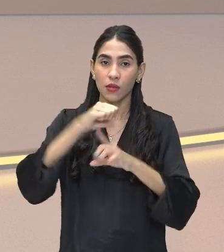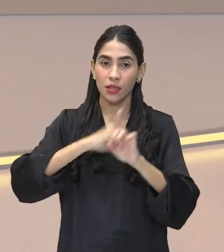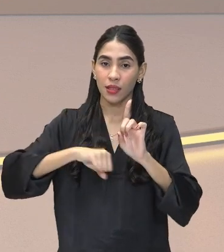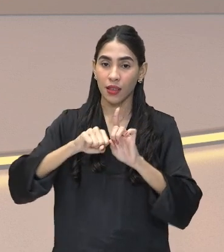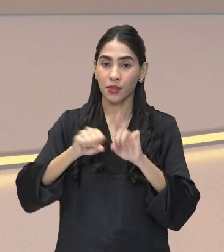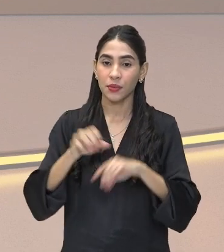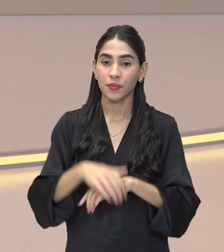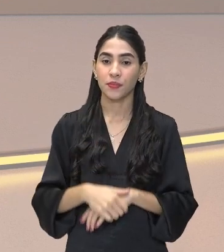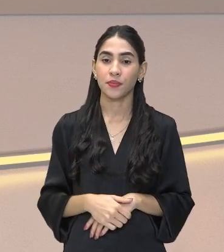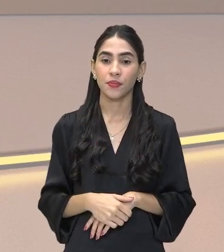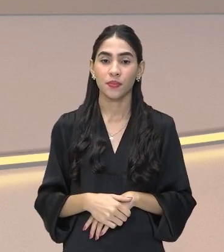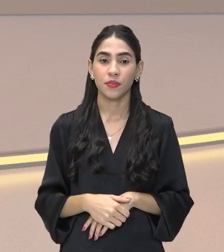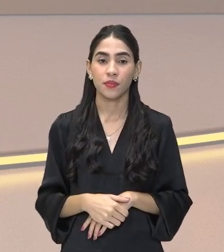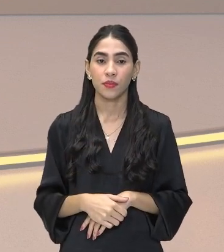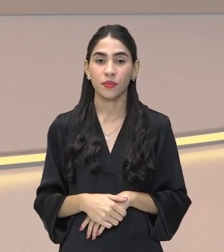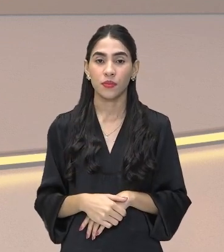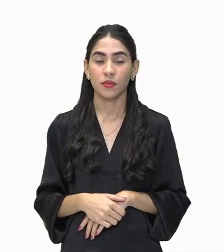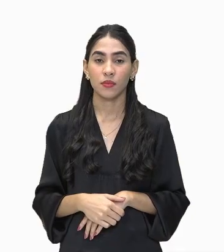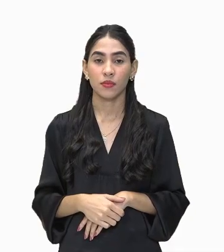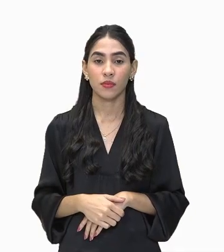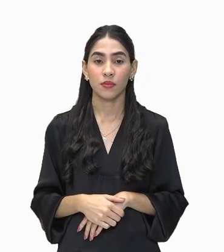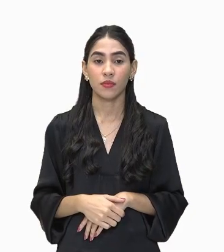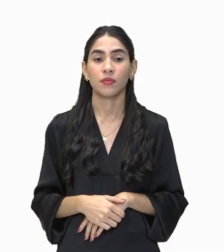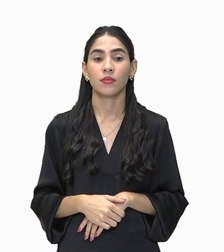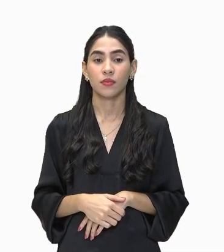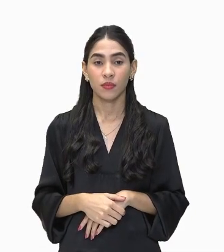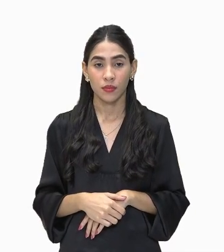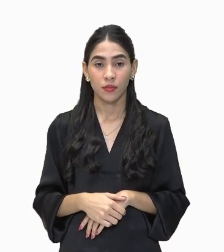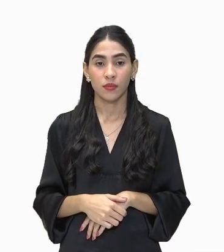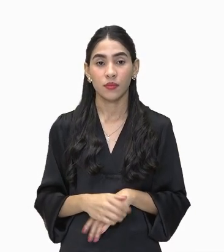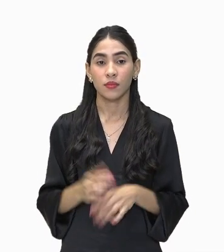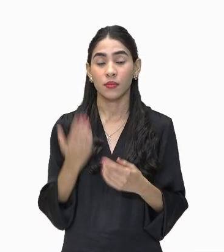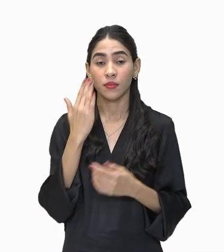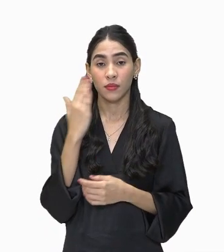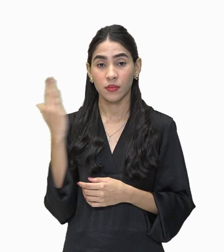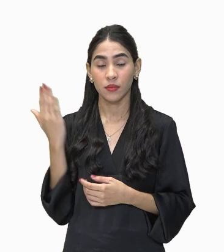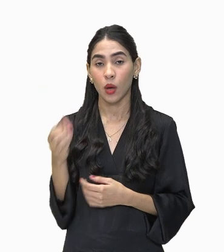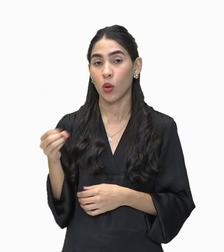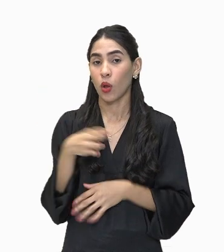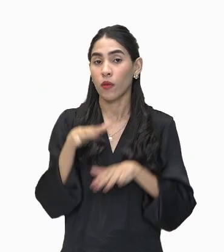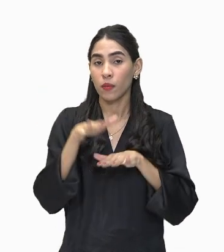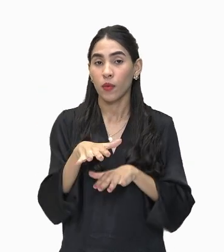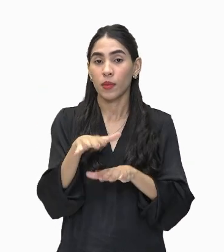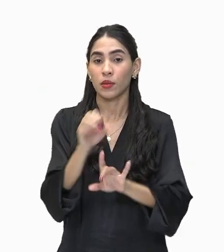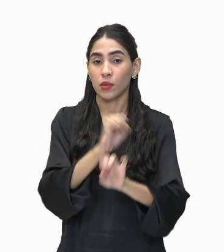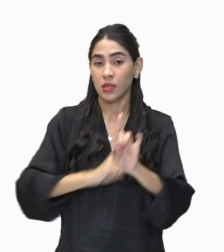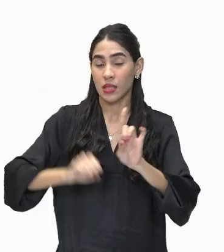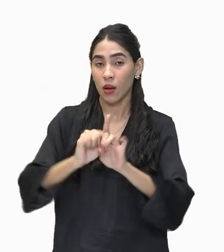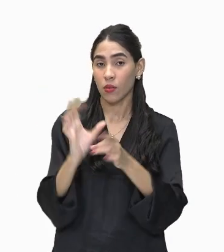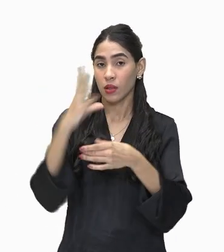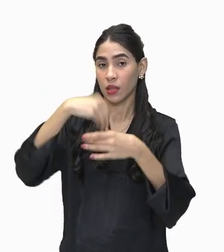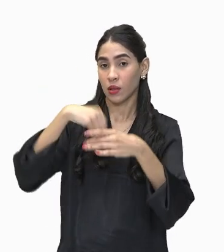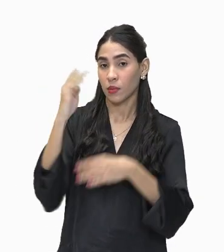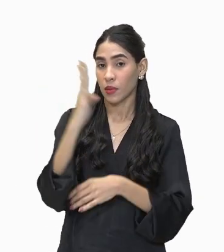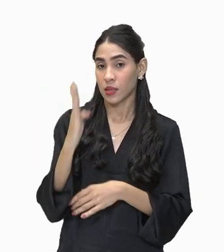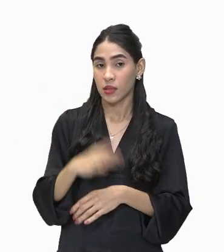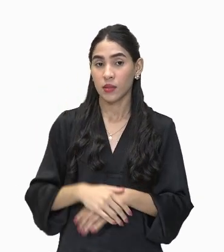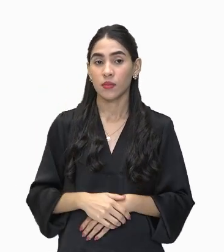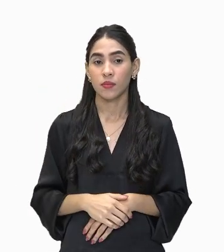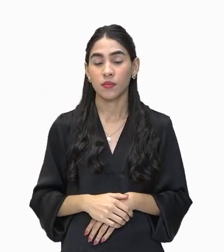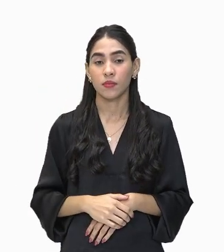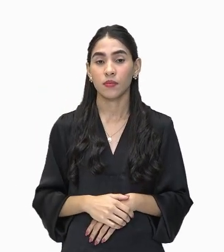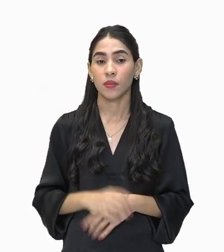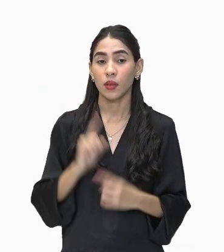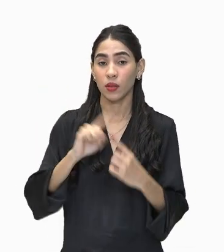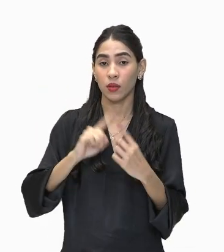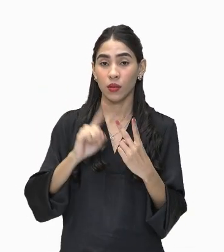certo? Muito bem. Vamos então ver os novos movimentos sociais no Brasil, que são, por exemplo, dois